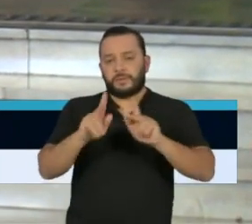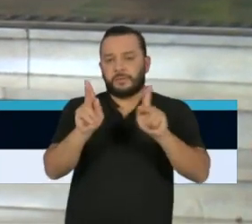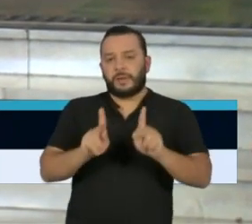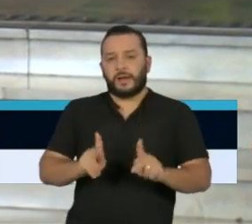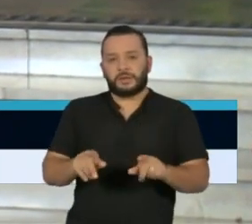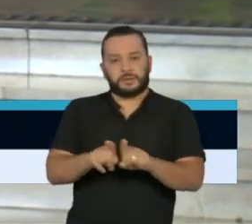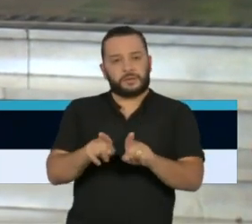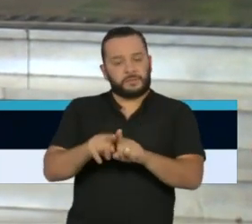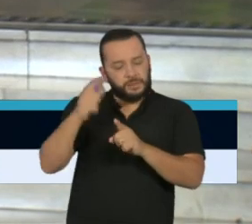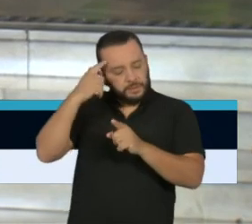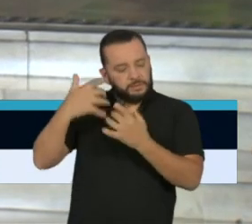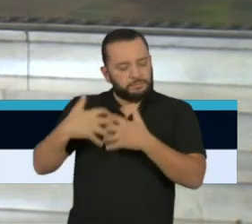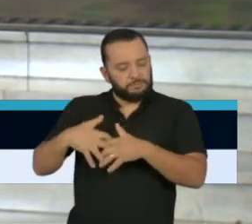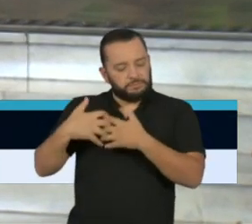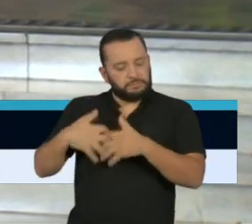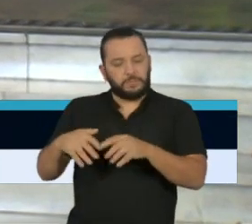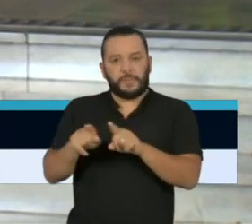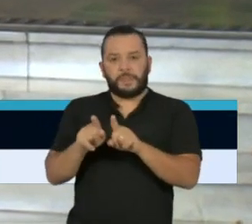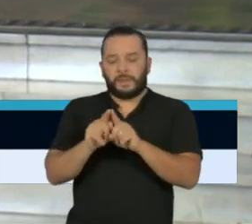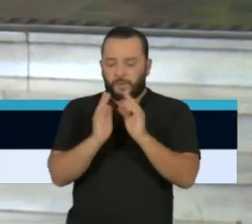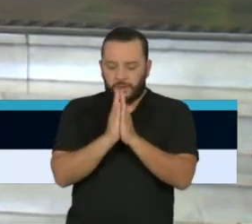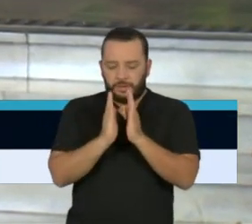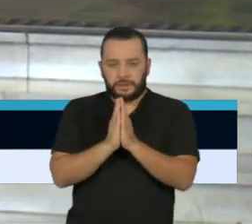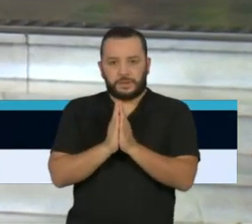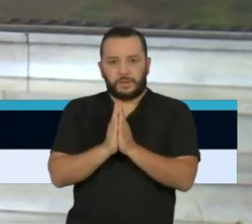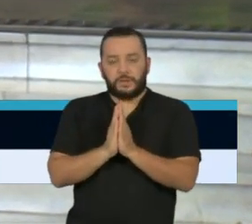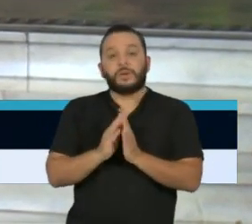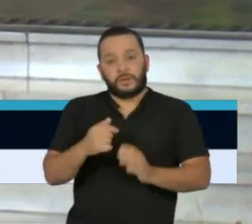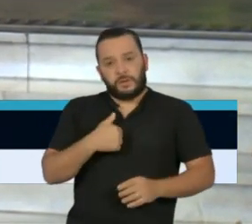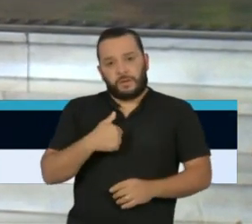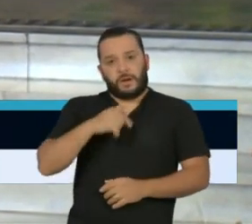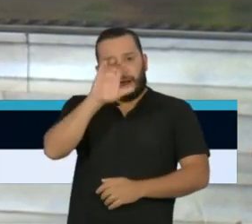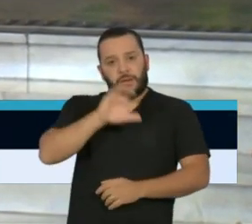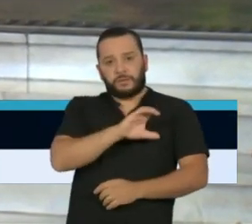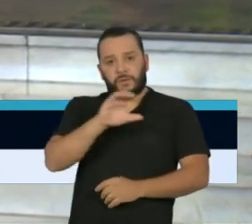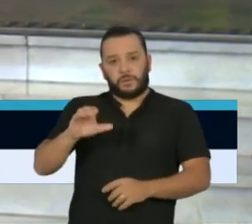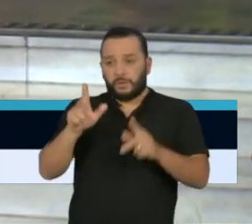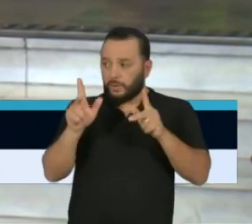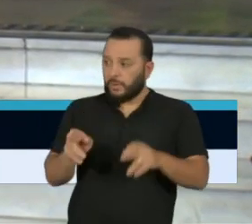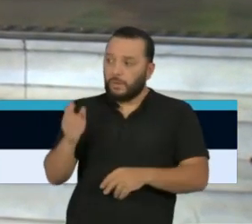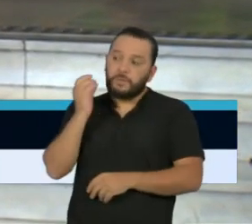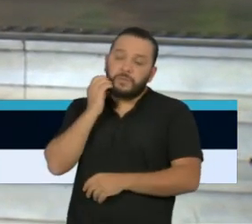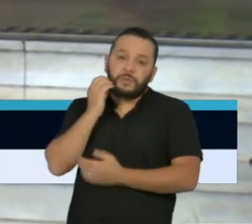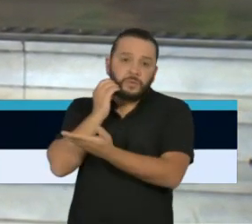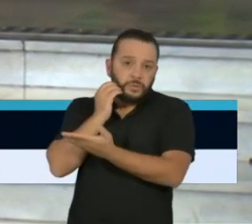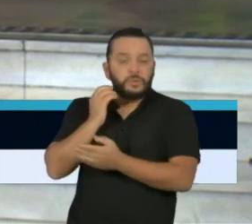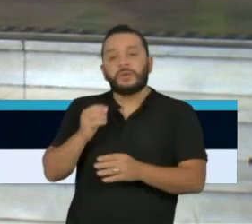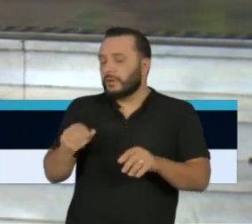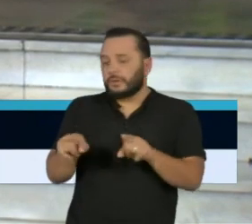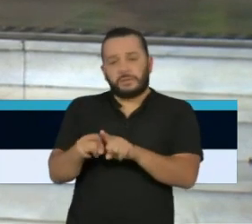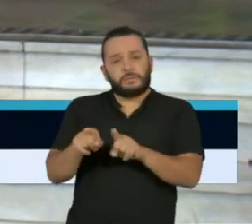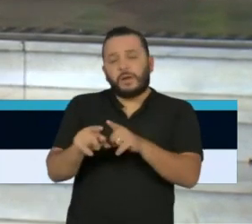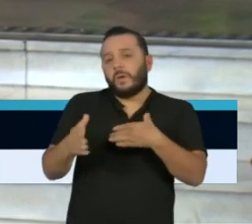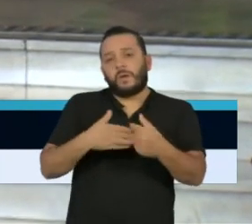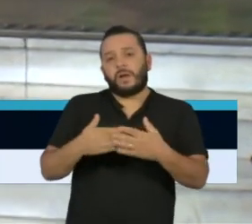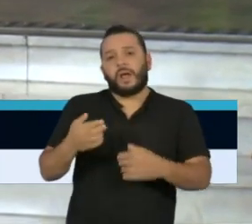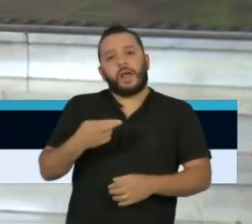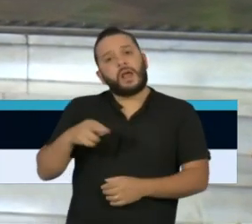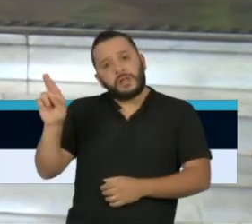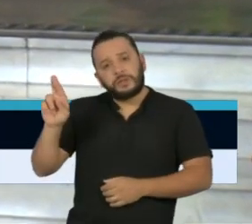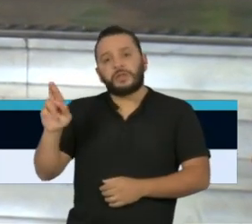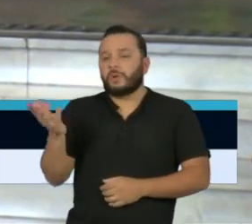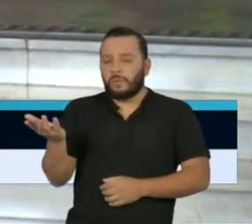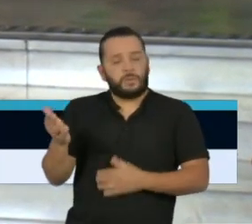reflexão e orações. Como católico que sou, assim como Bruno Covas, mas isto é válido para qualquer profissão de